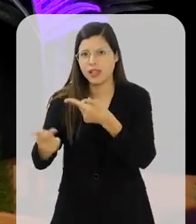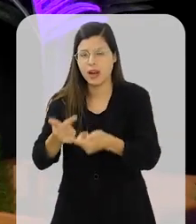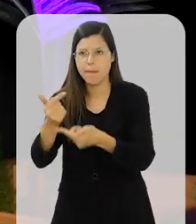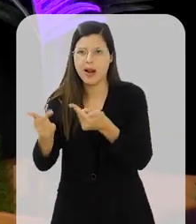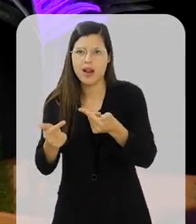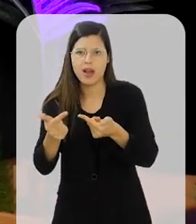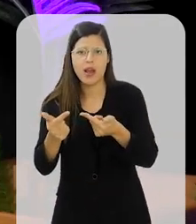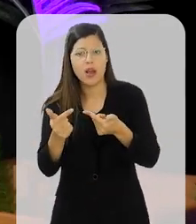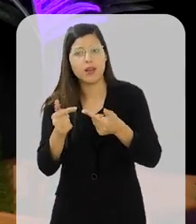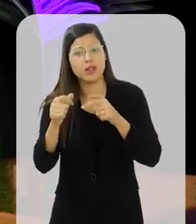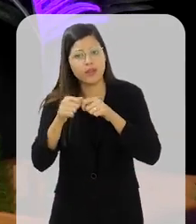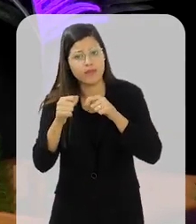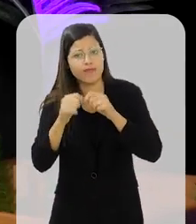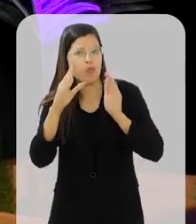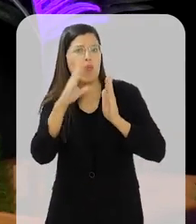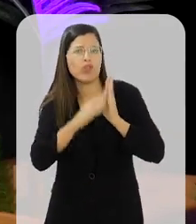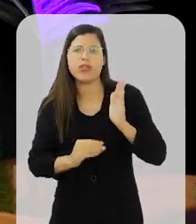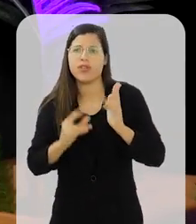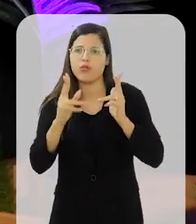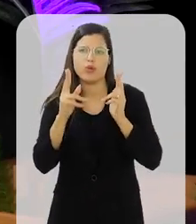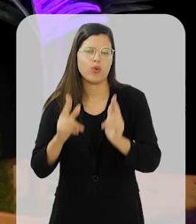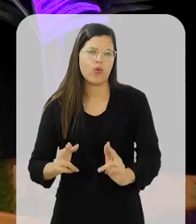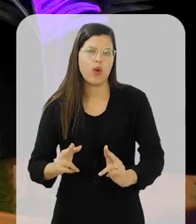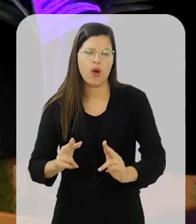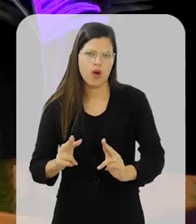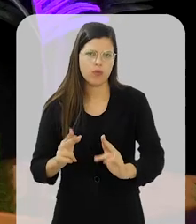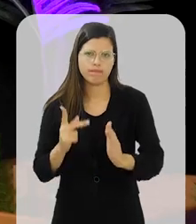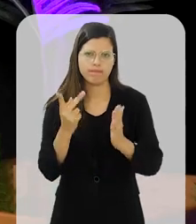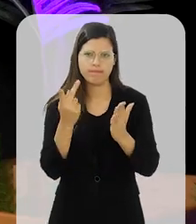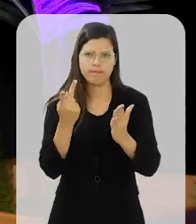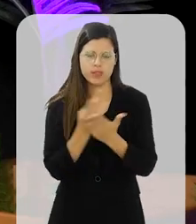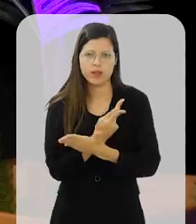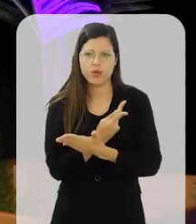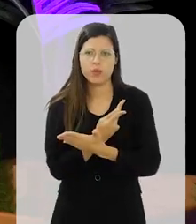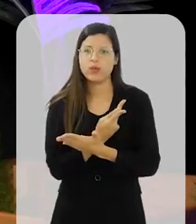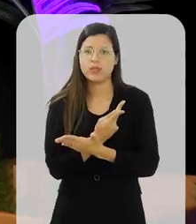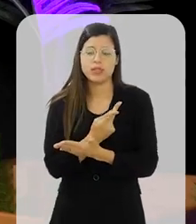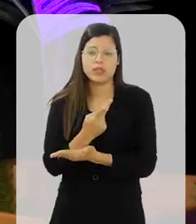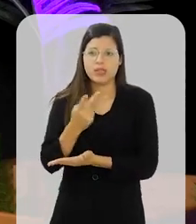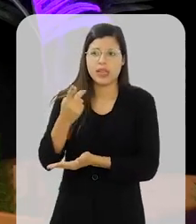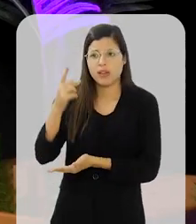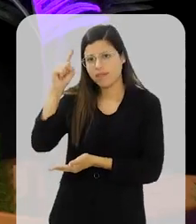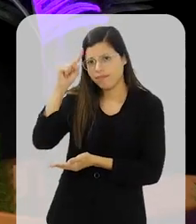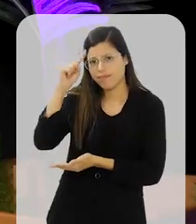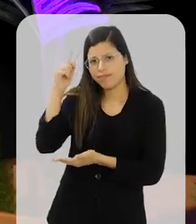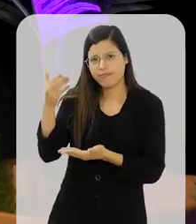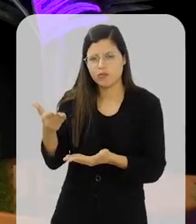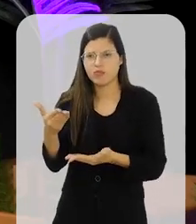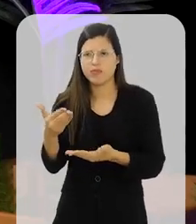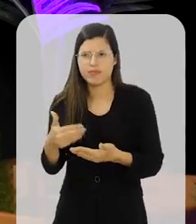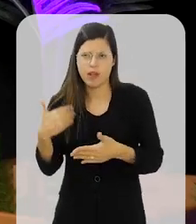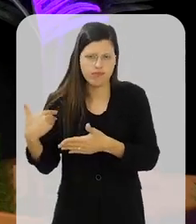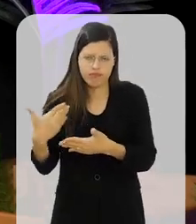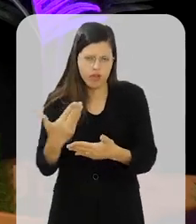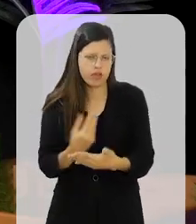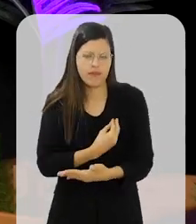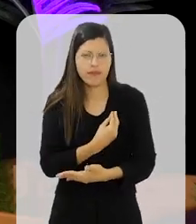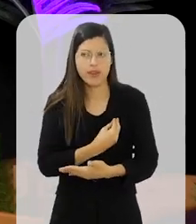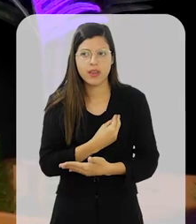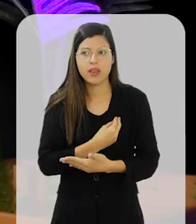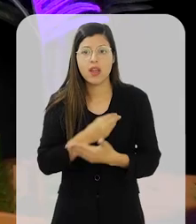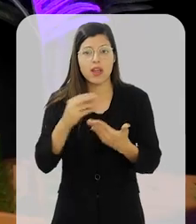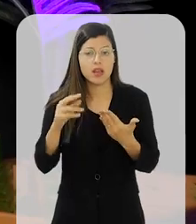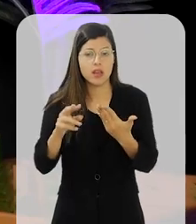gente mimetizasse algo que pudesse estar acontecendo no dia a dia, no nosso cotidiano, né, e